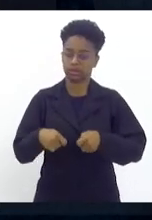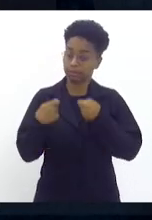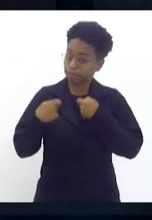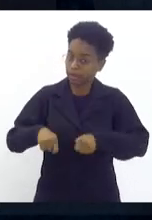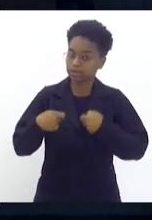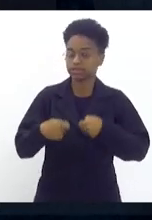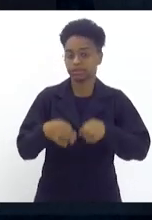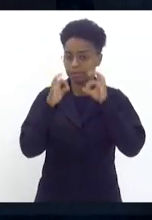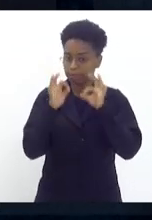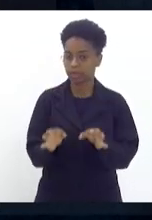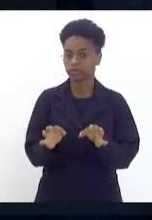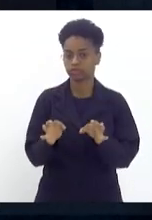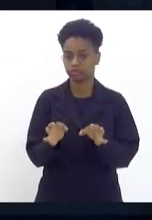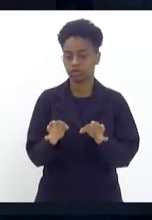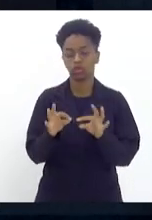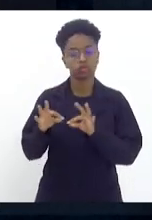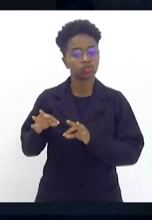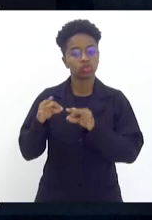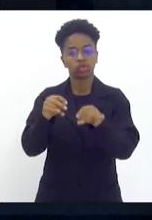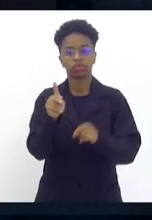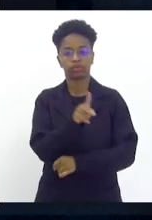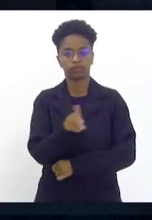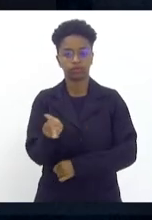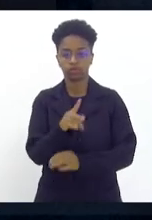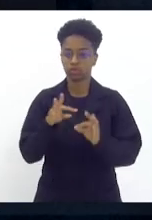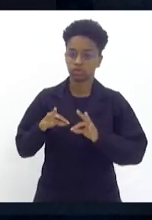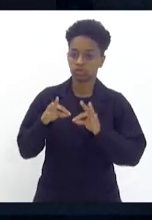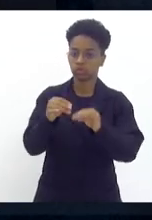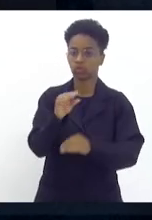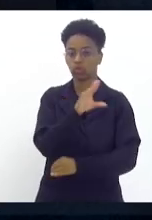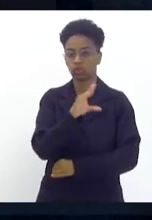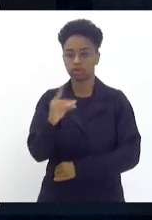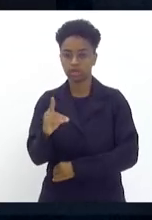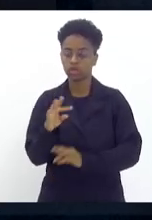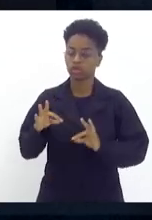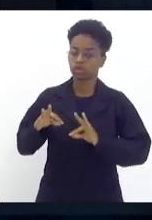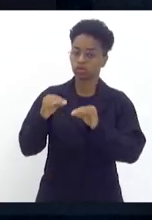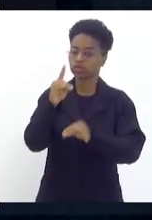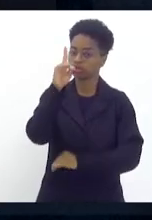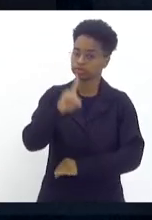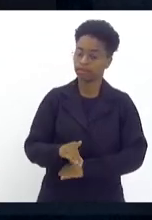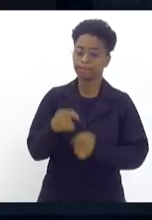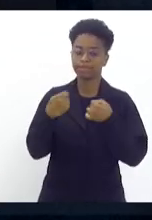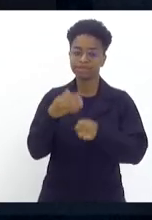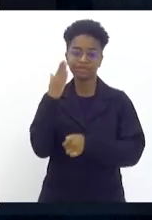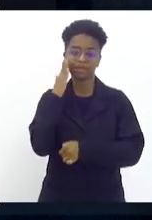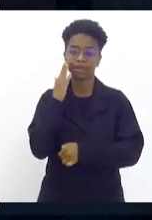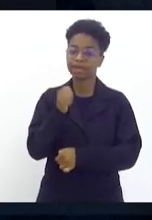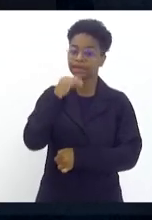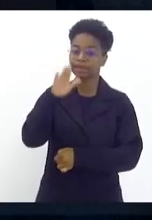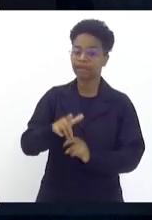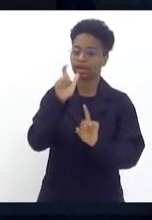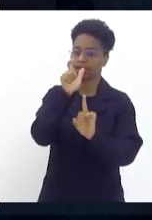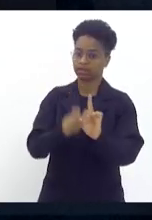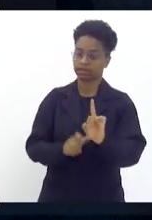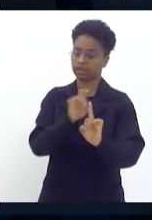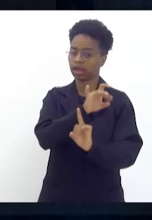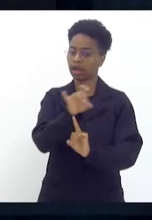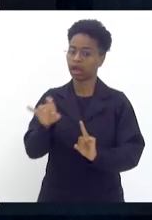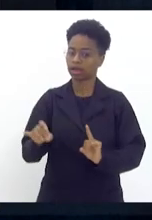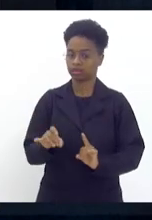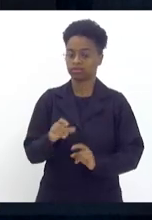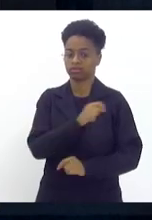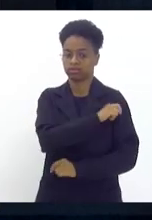precisa. Todos os professores, toda a coordenação, toda a direção precisa saber quem é cada um dos